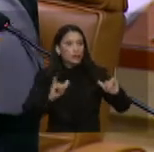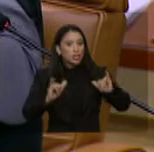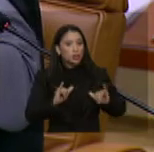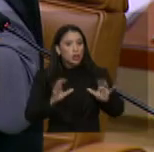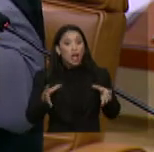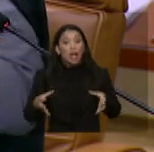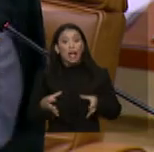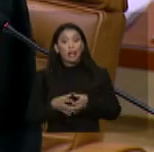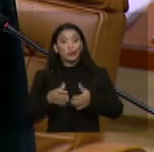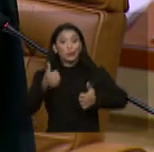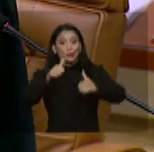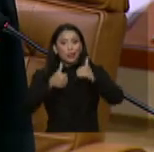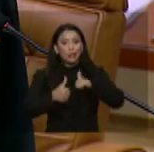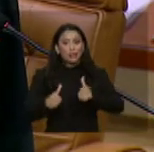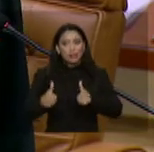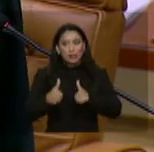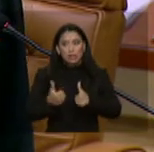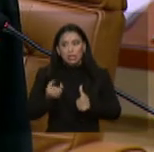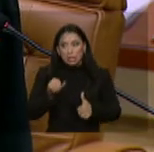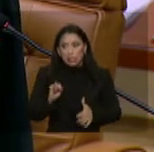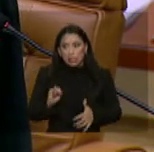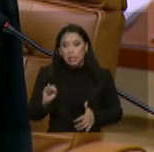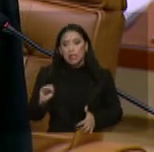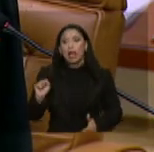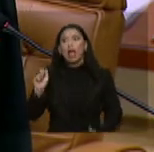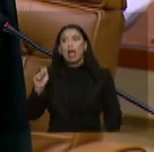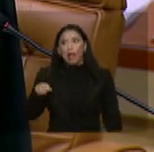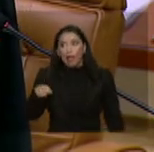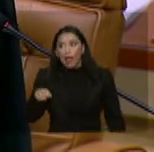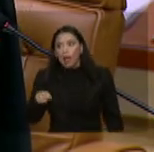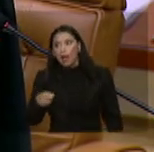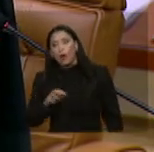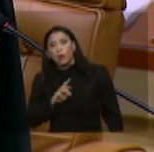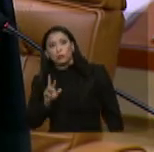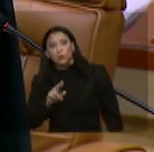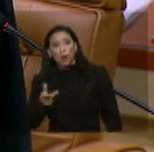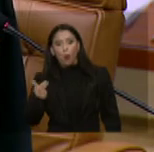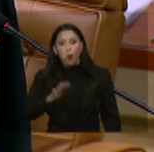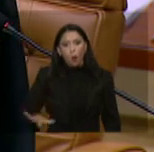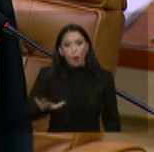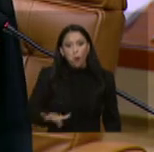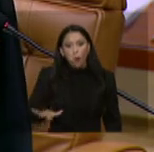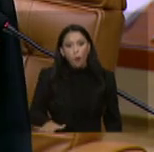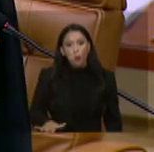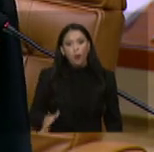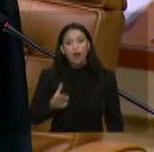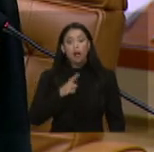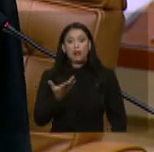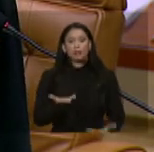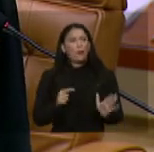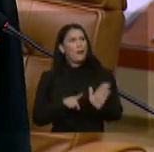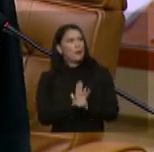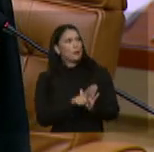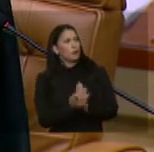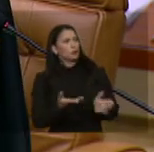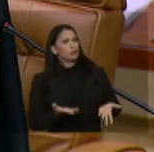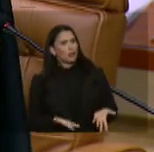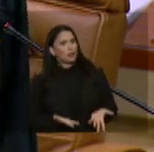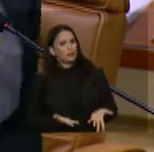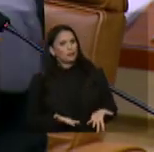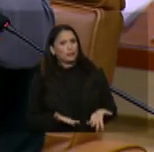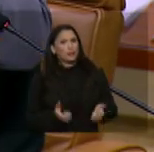necessariamente ser pedofilia E aí soluciona eu então perguntei não é possível fazer